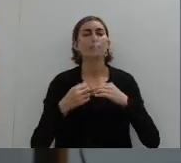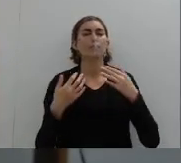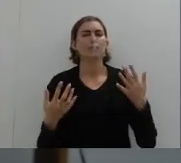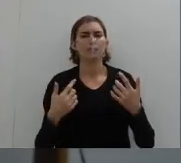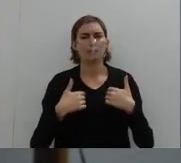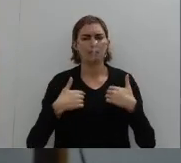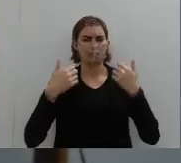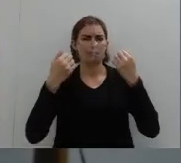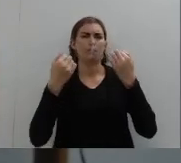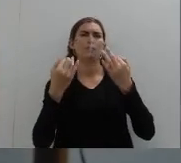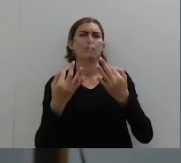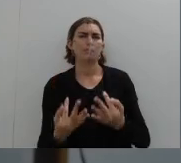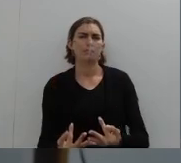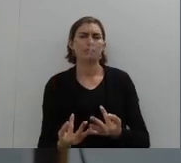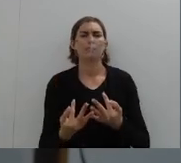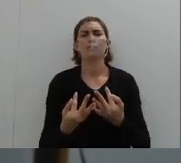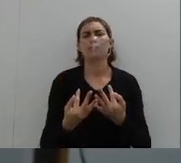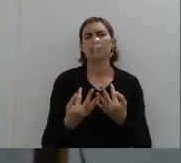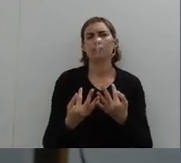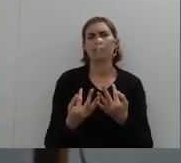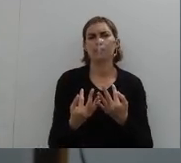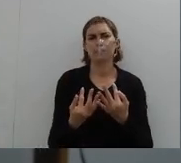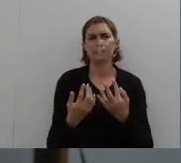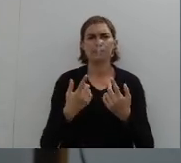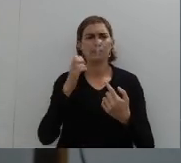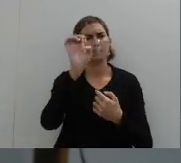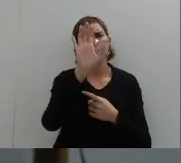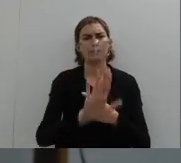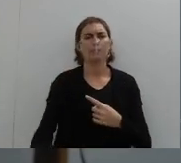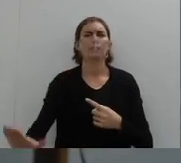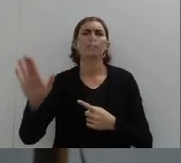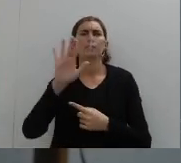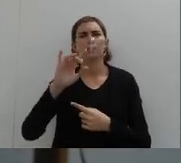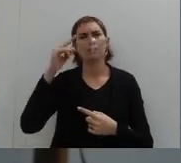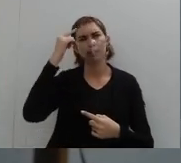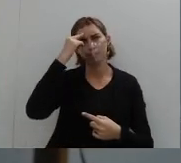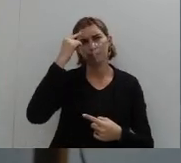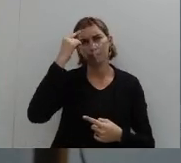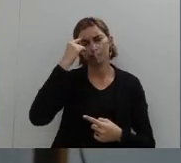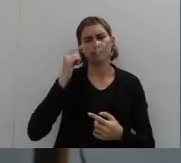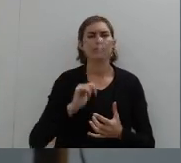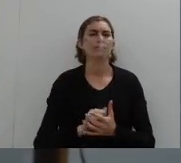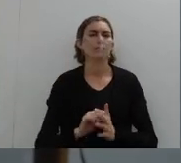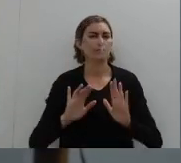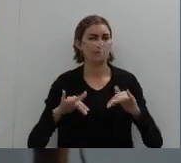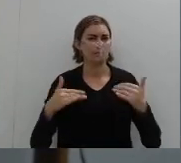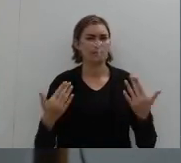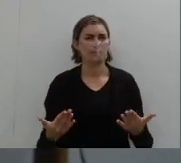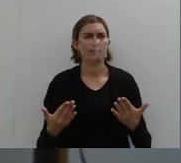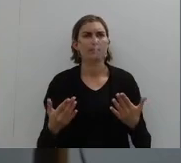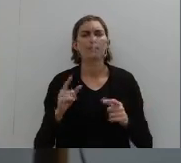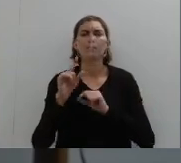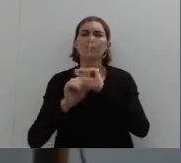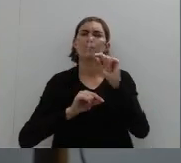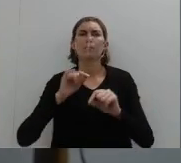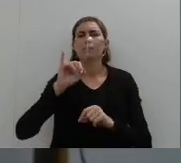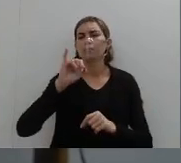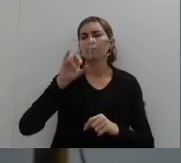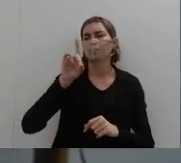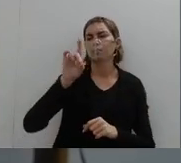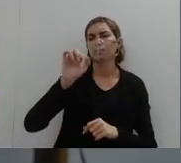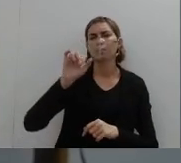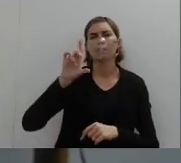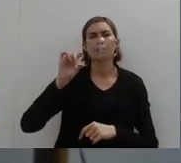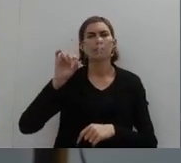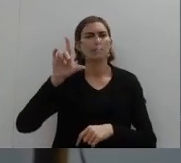eu expliquei que os europeus estavam pensando. Então, vamos lá. O que é ideologia? O que